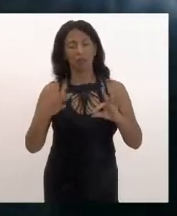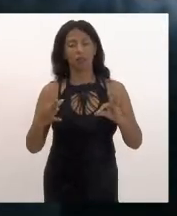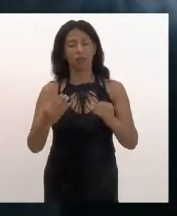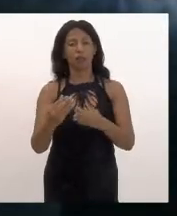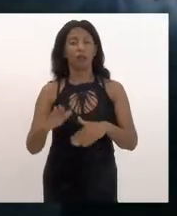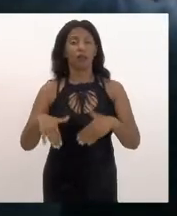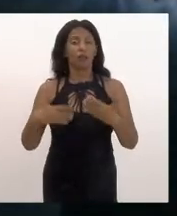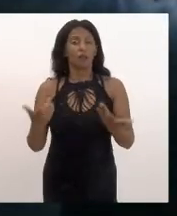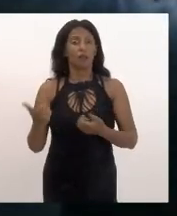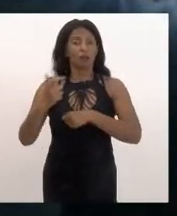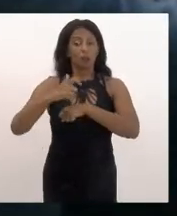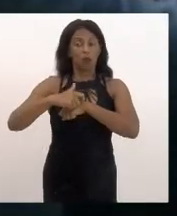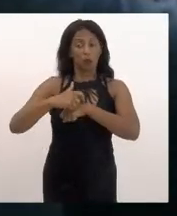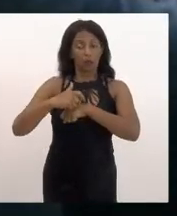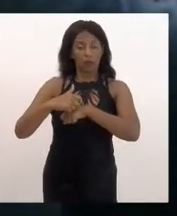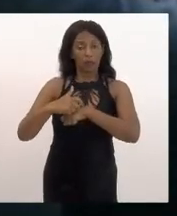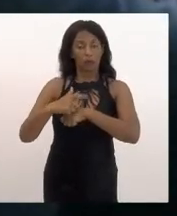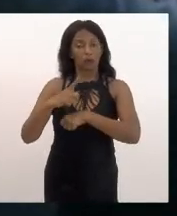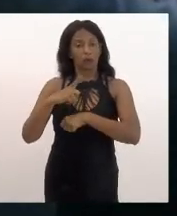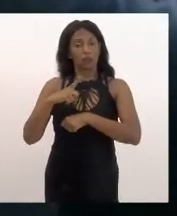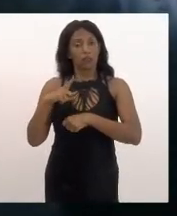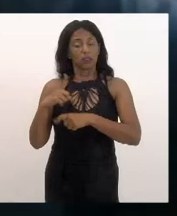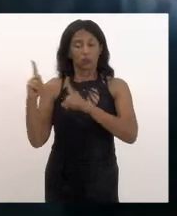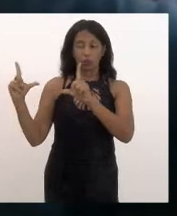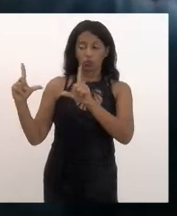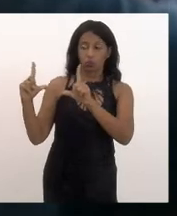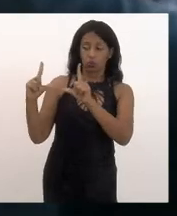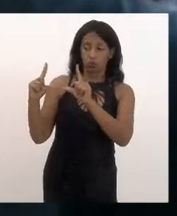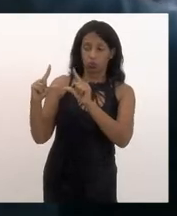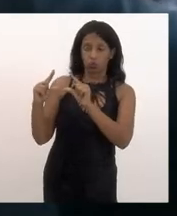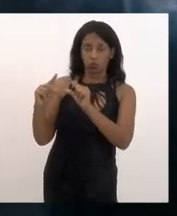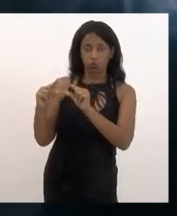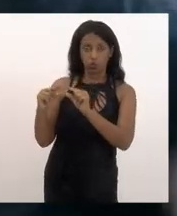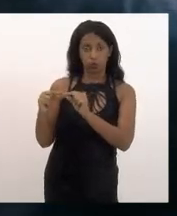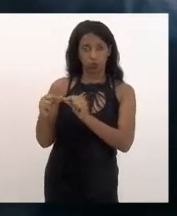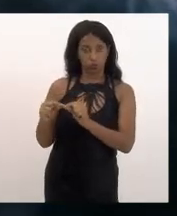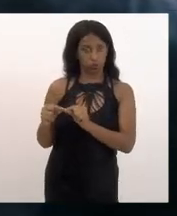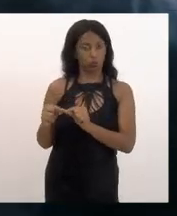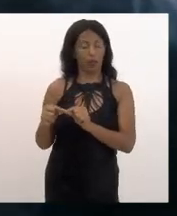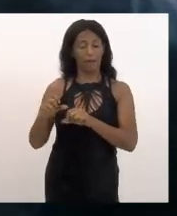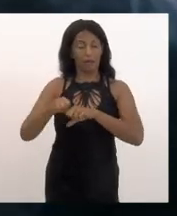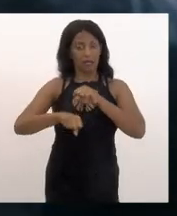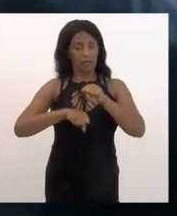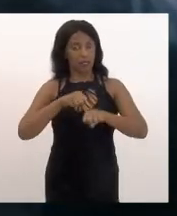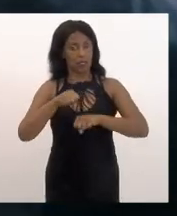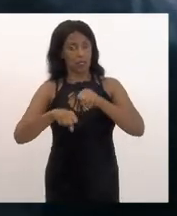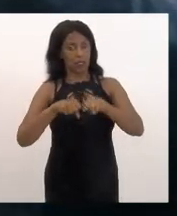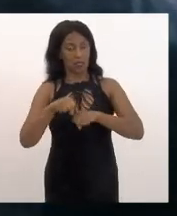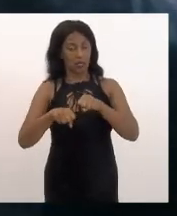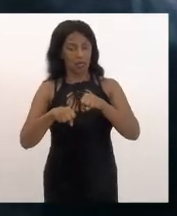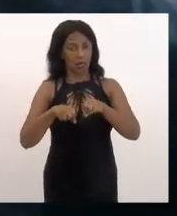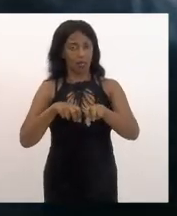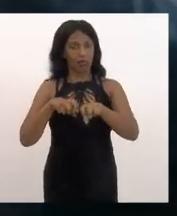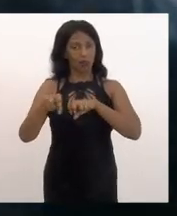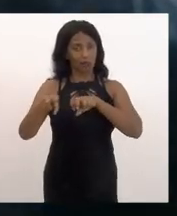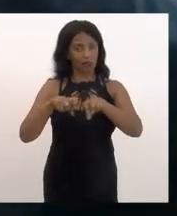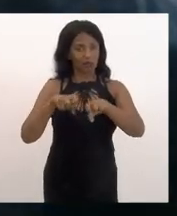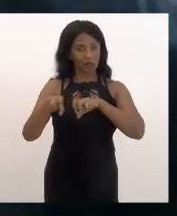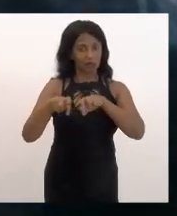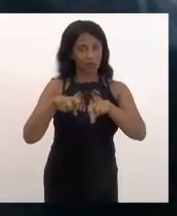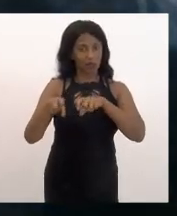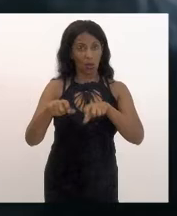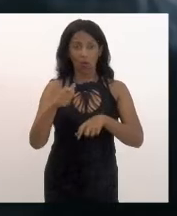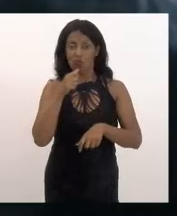ainda mais em momento que a gente tem de diminuir as emissões. A bicicleta, como meio de transporte, não